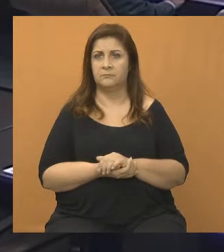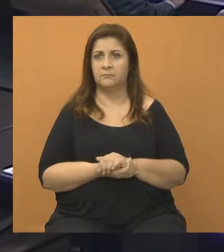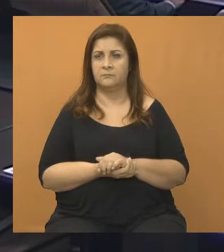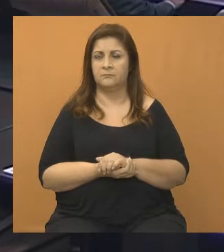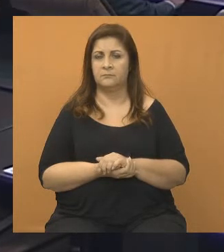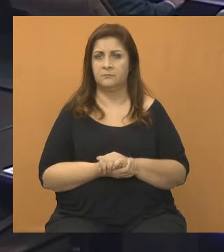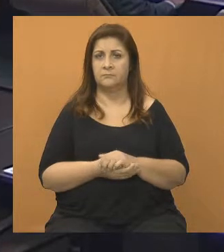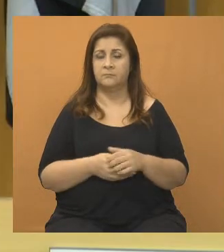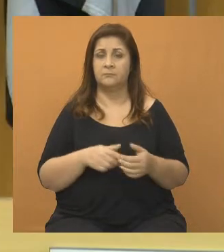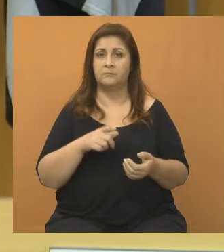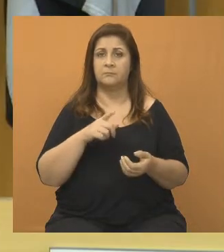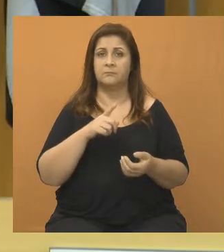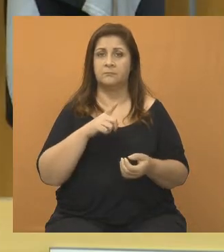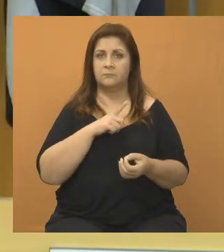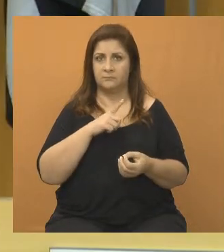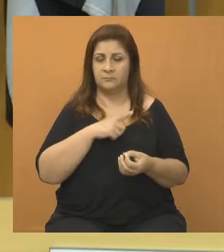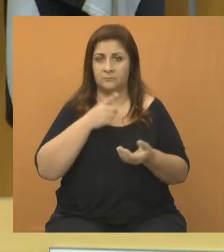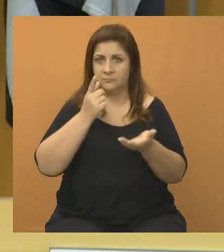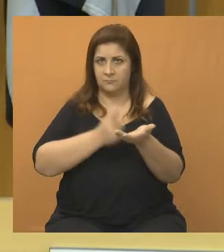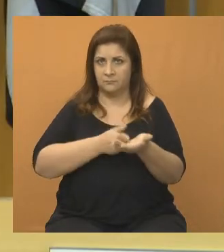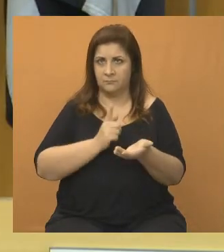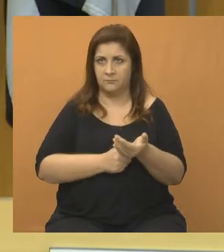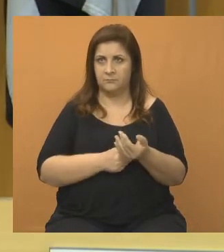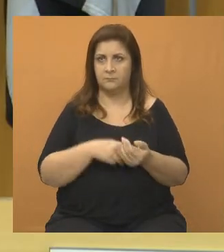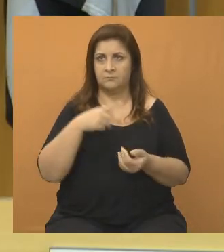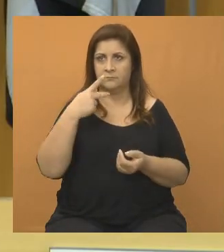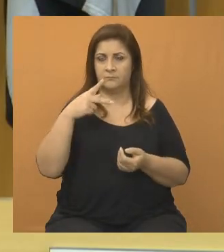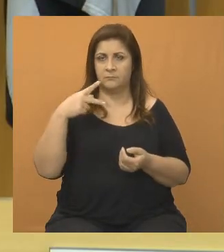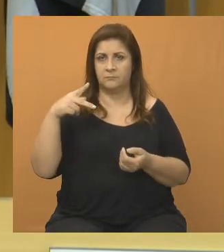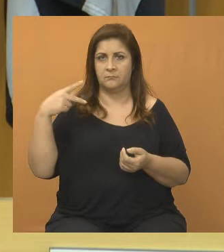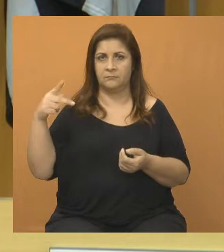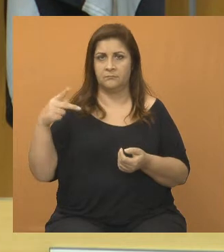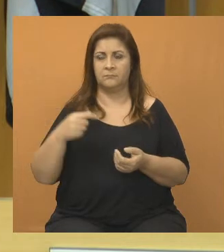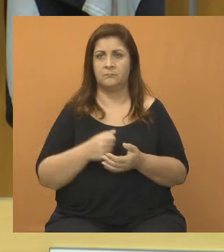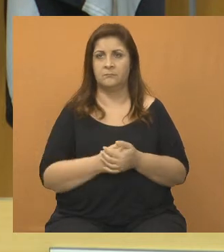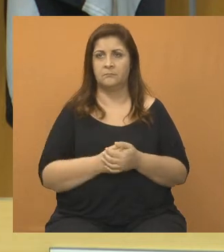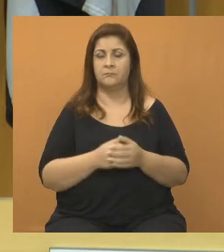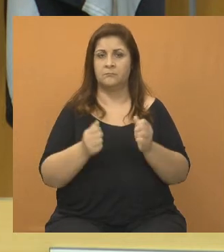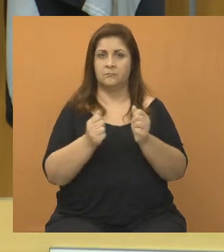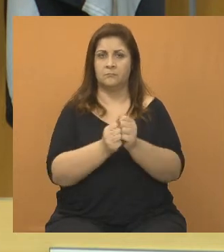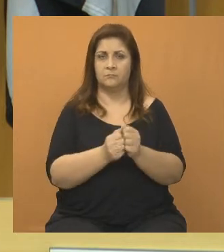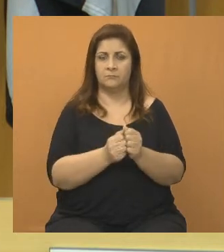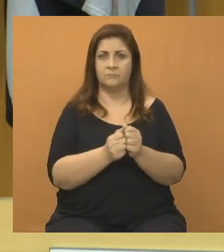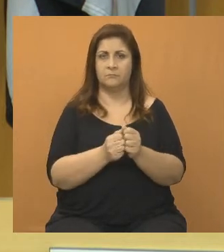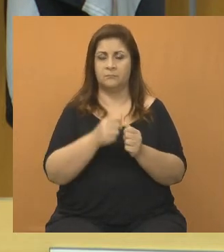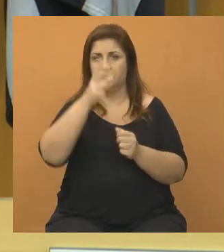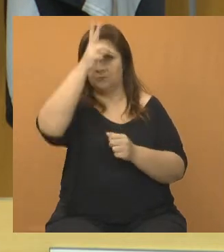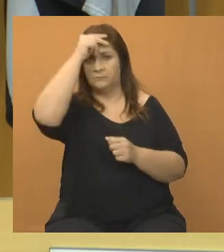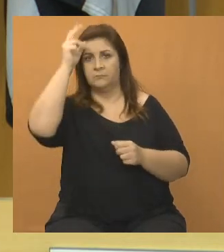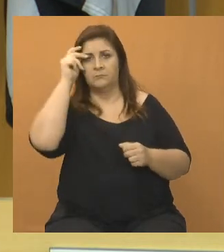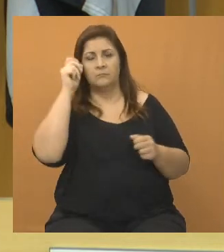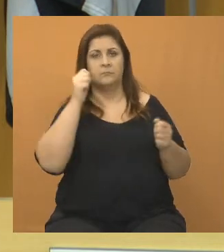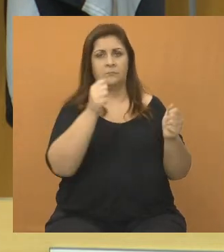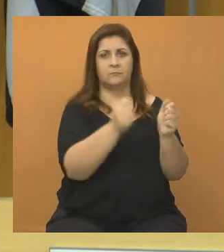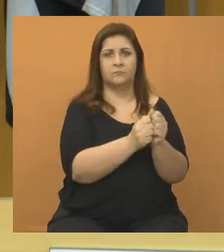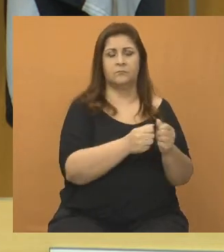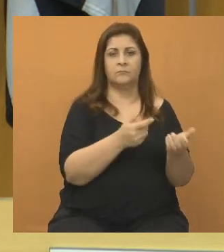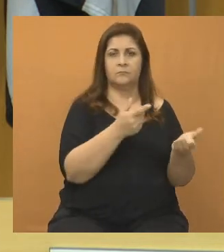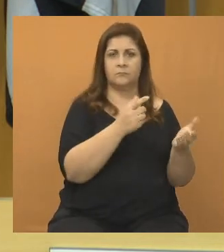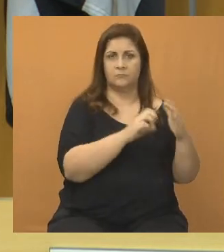tem um contrato, né? É uma PPP firmada entre a Prefeitura e a concessão ambiental, é um contrato